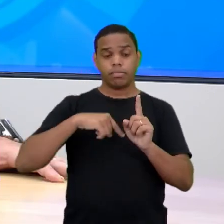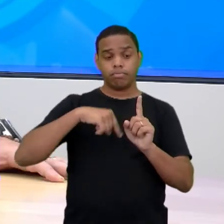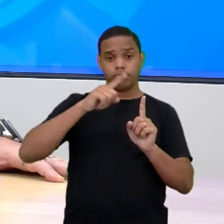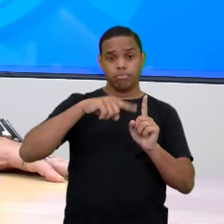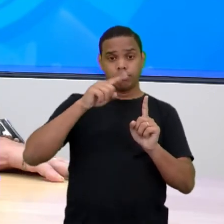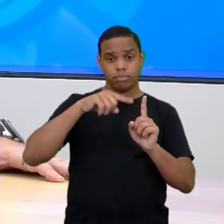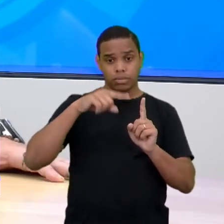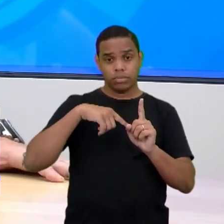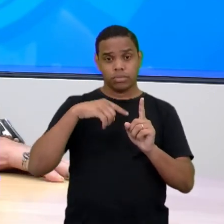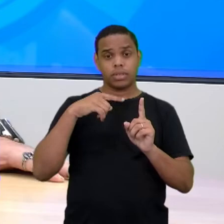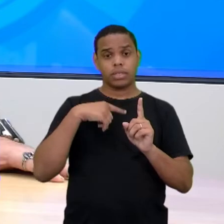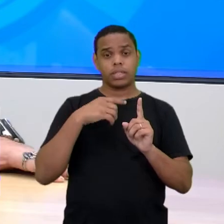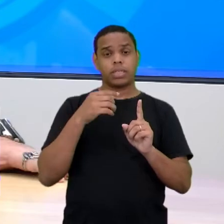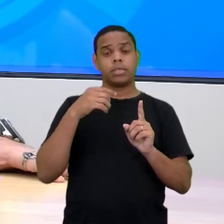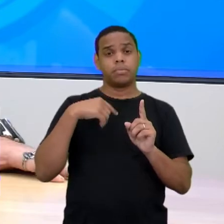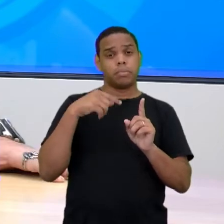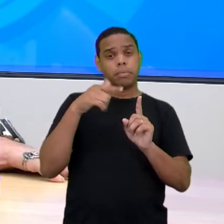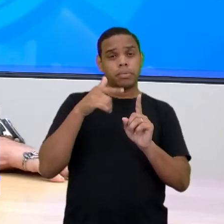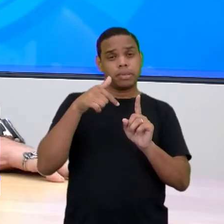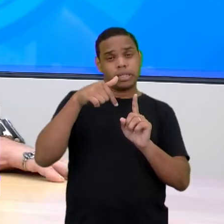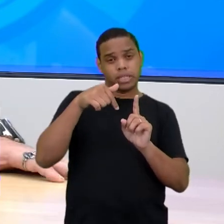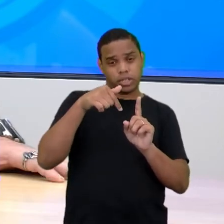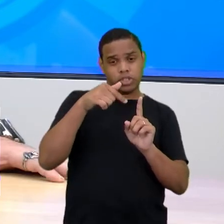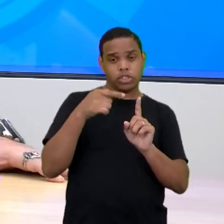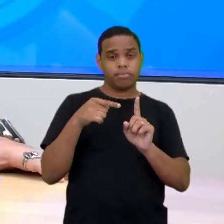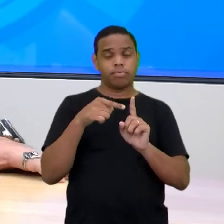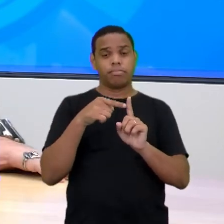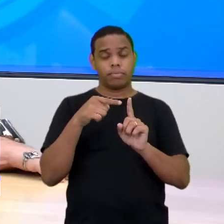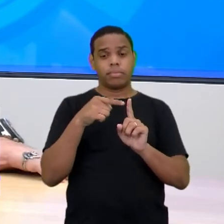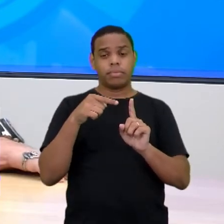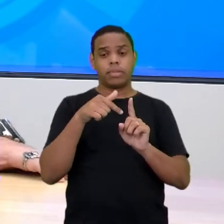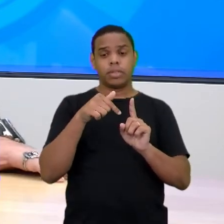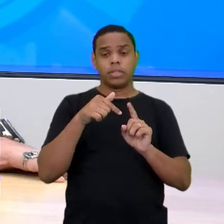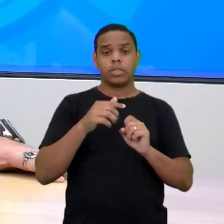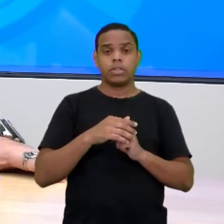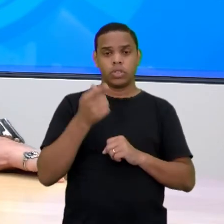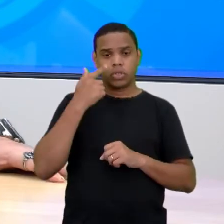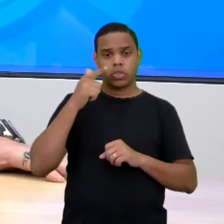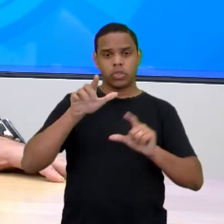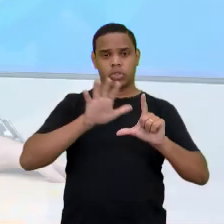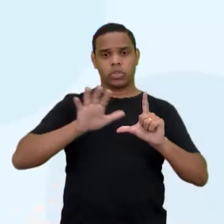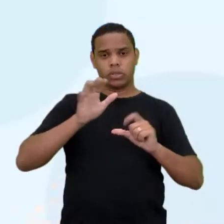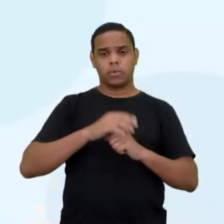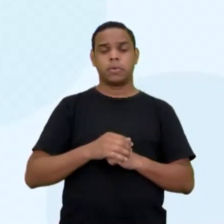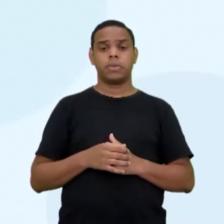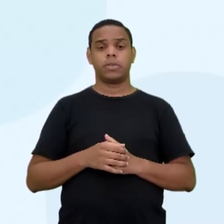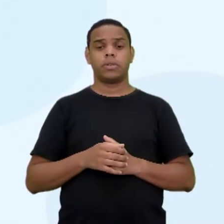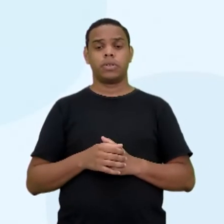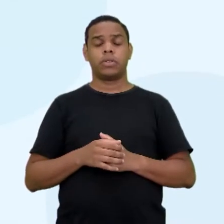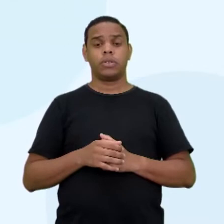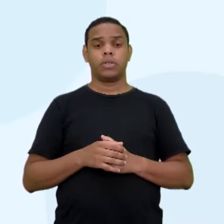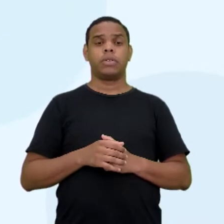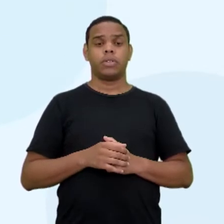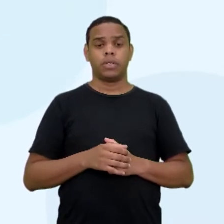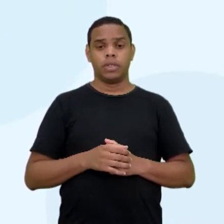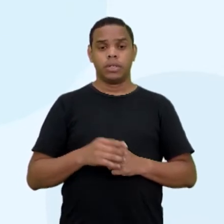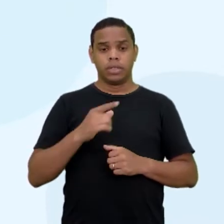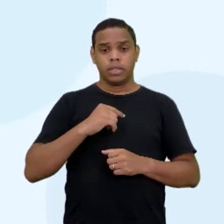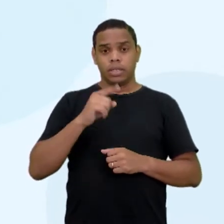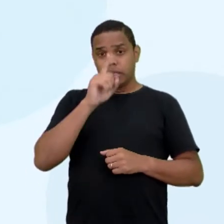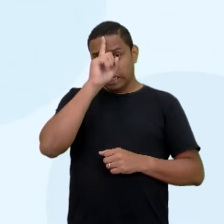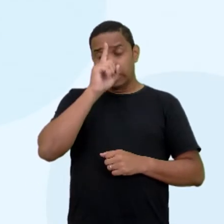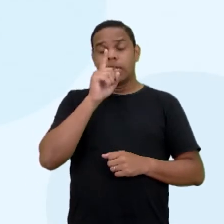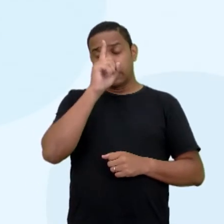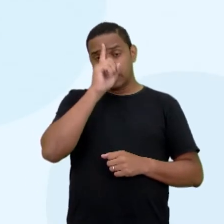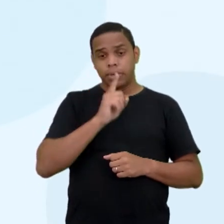aí dos dois chegará próximo a 7. Né? E a gente vê lá no mapa, põe aí no mapa lá de novo, Jojo, olha lá. Nós temos lá pontos